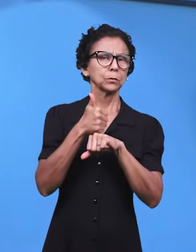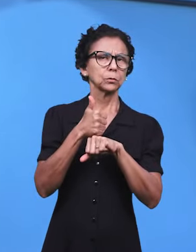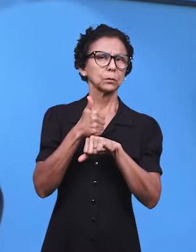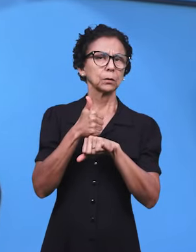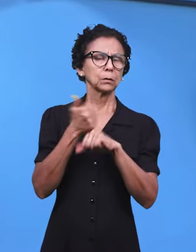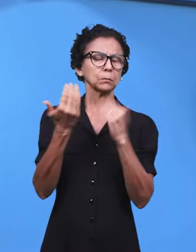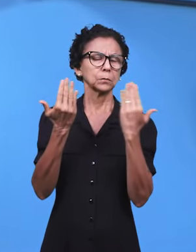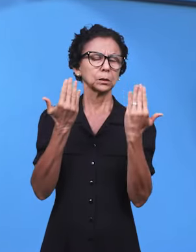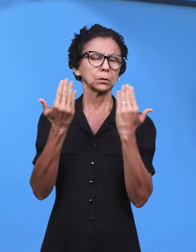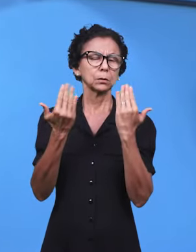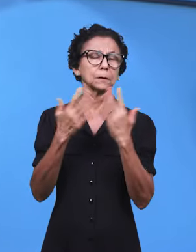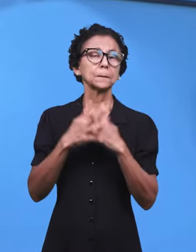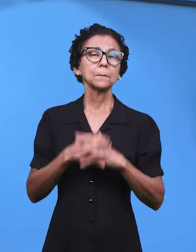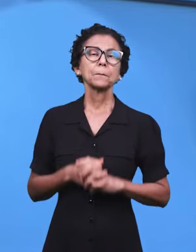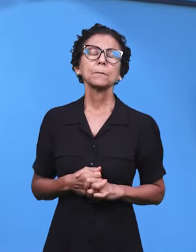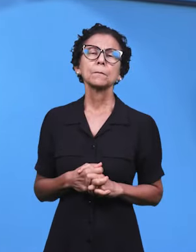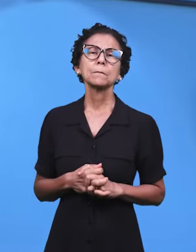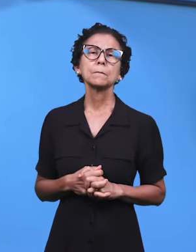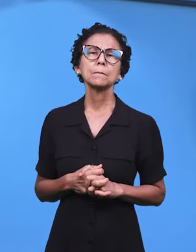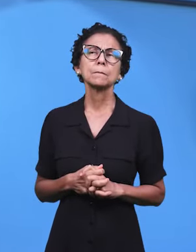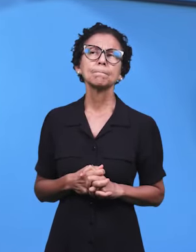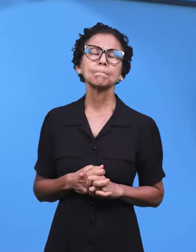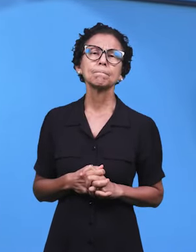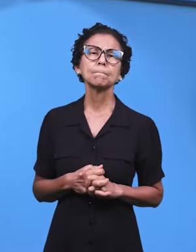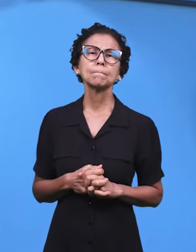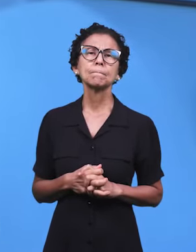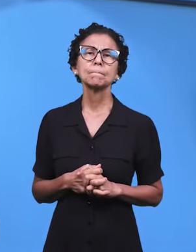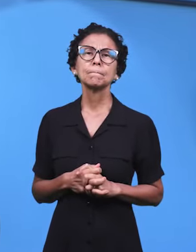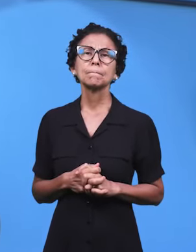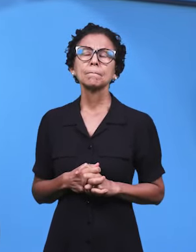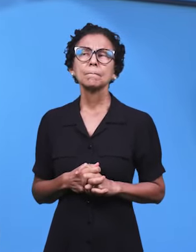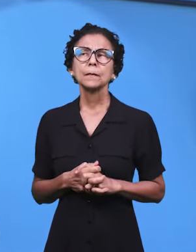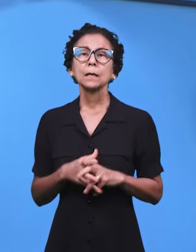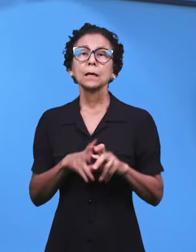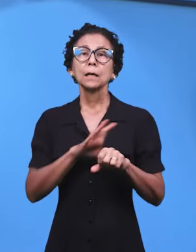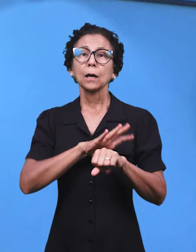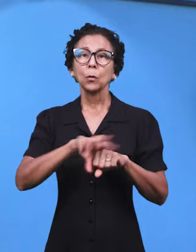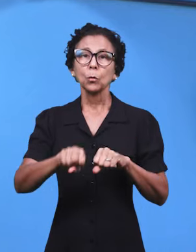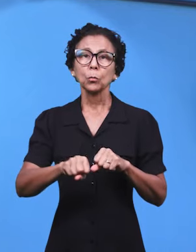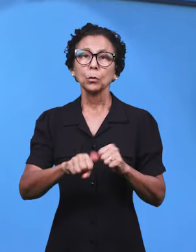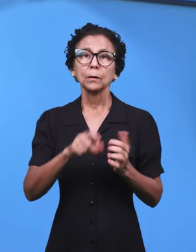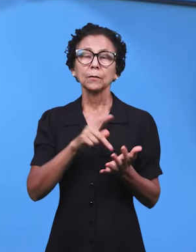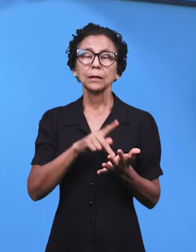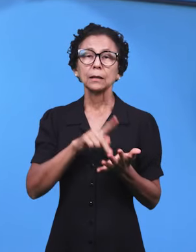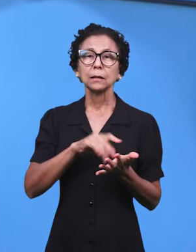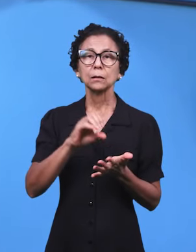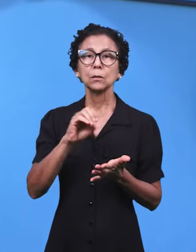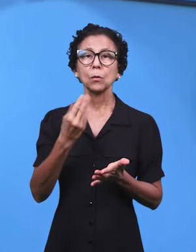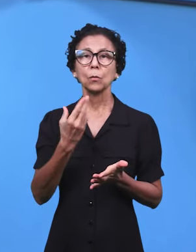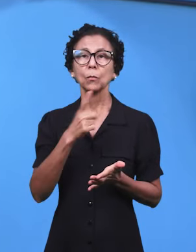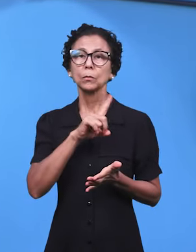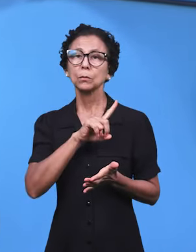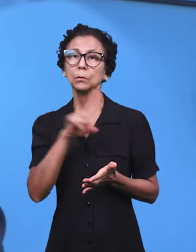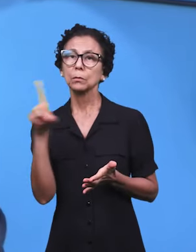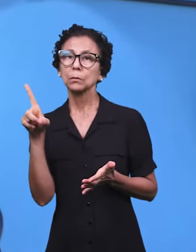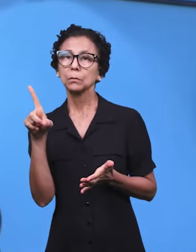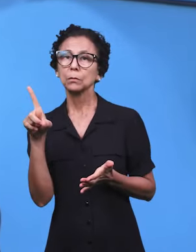né, ajuda da saúde, né, para descobrir, essa expectativa de cura é uma realidade ou